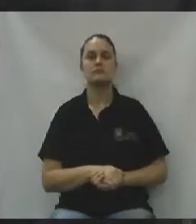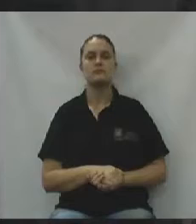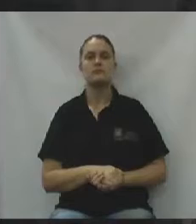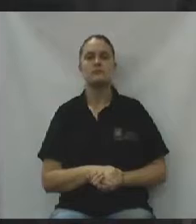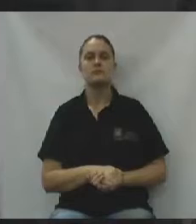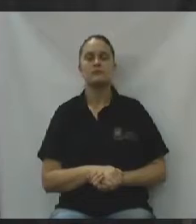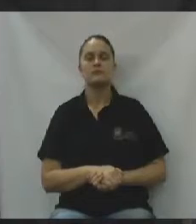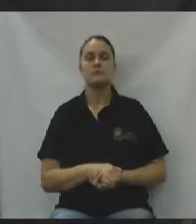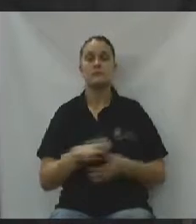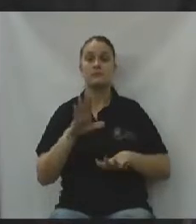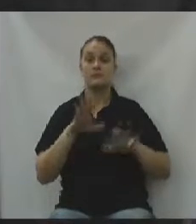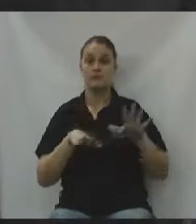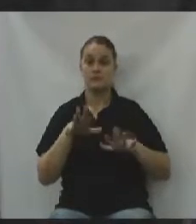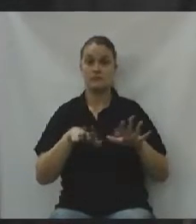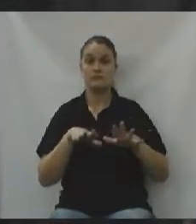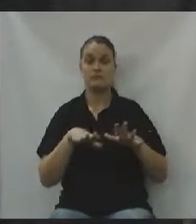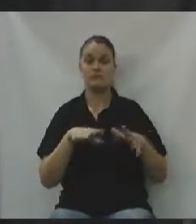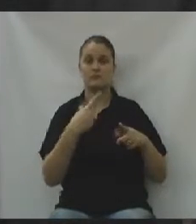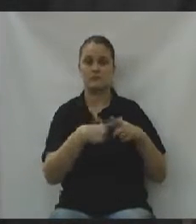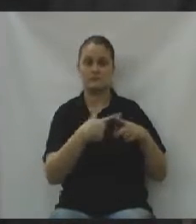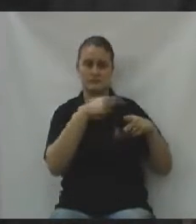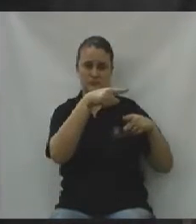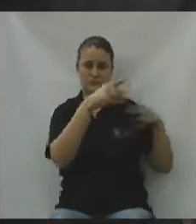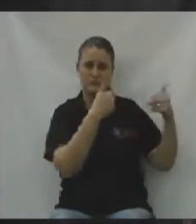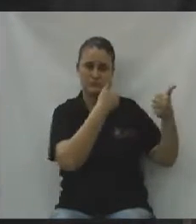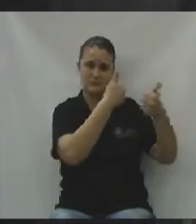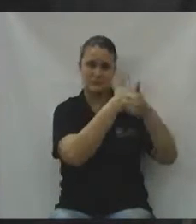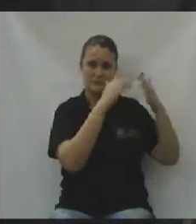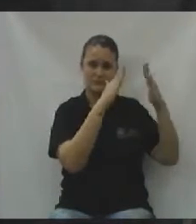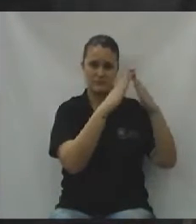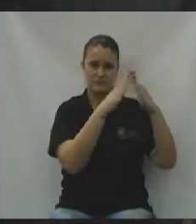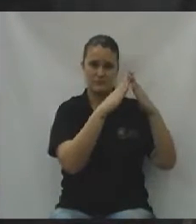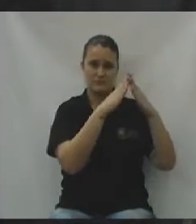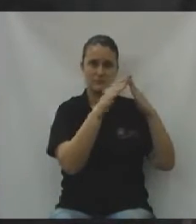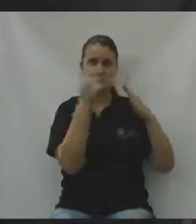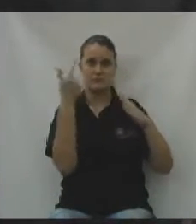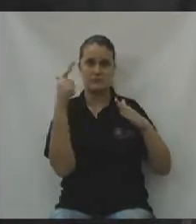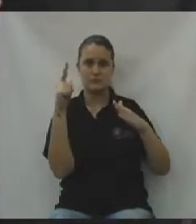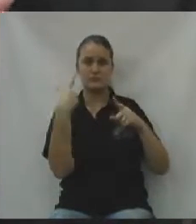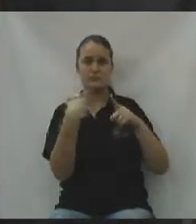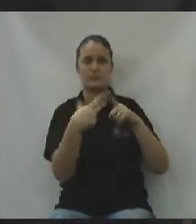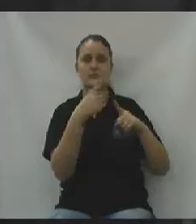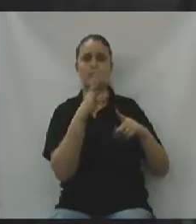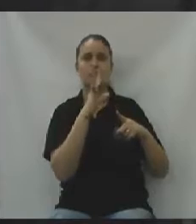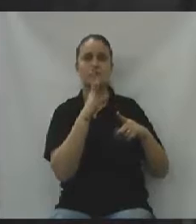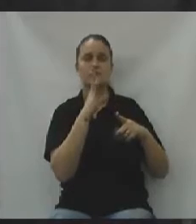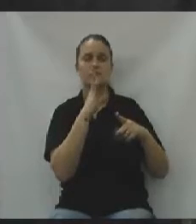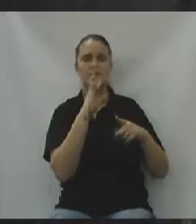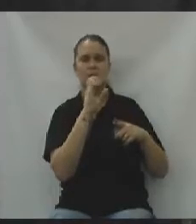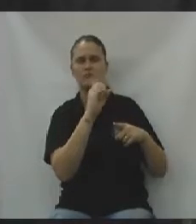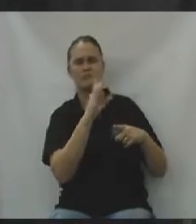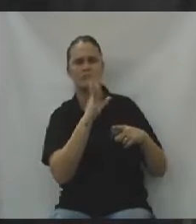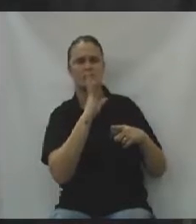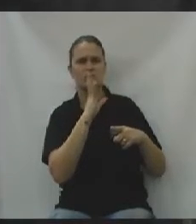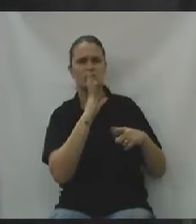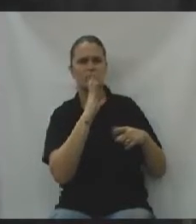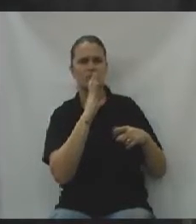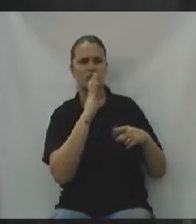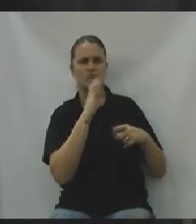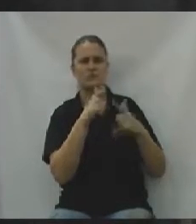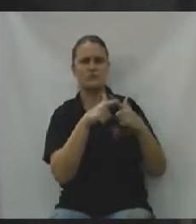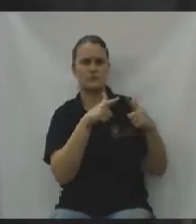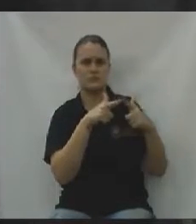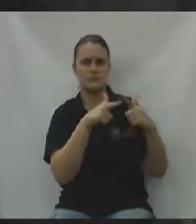que muitos por ser uma área próxima e outros por conhecerem ou desconhecerem os